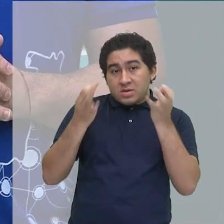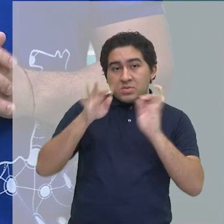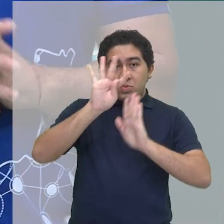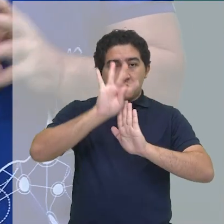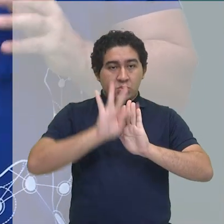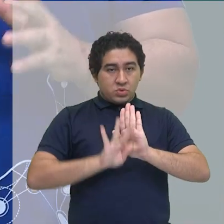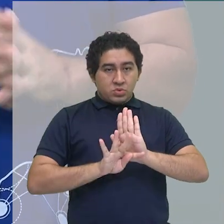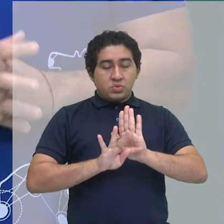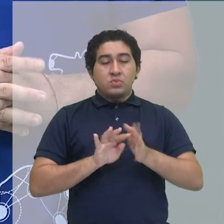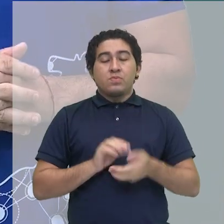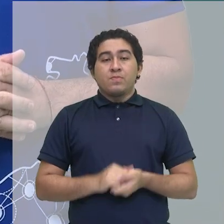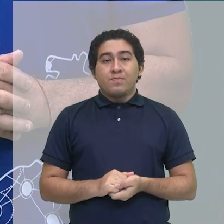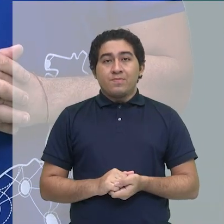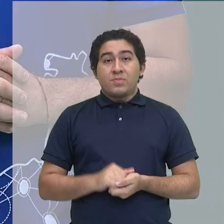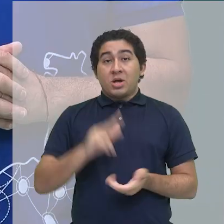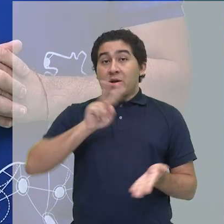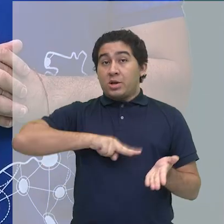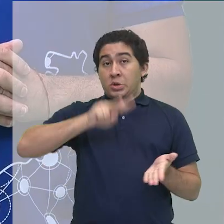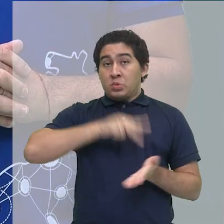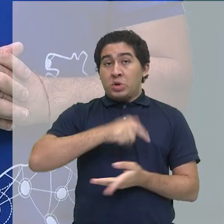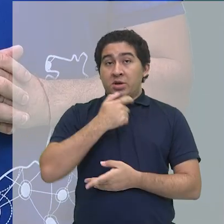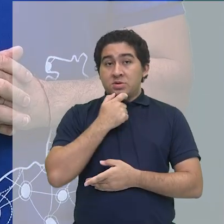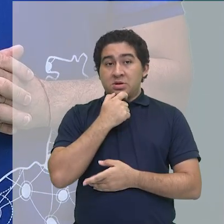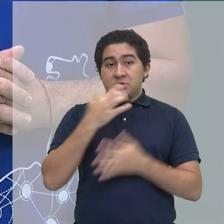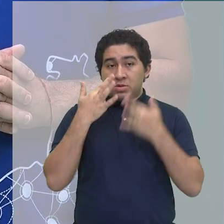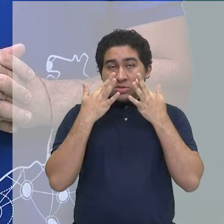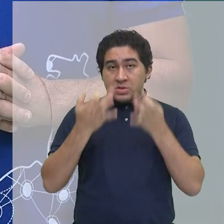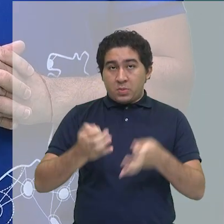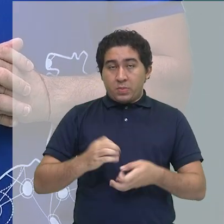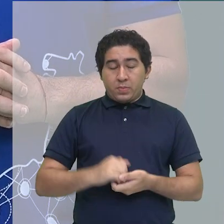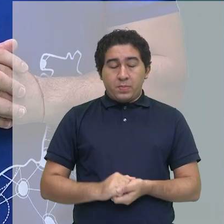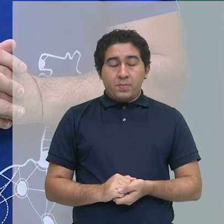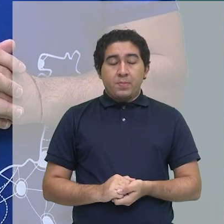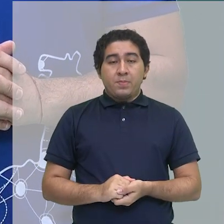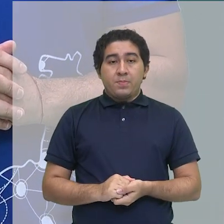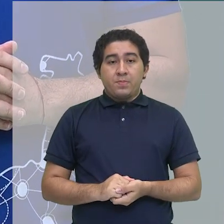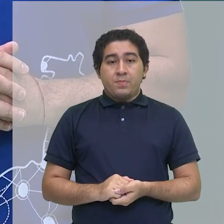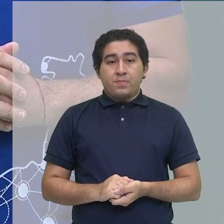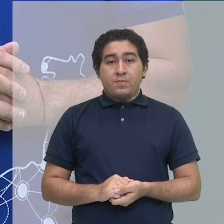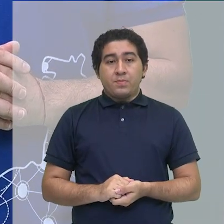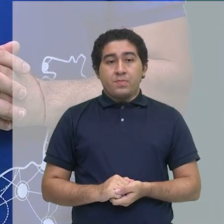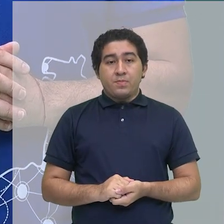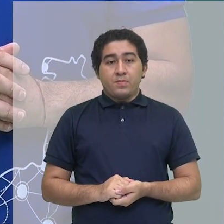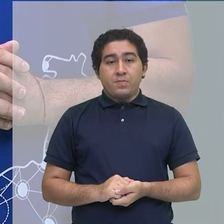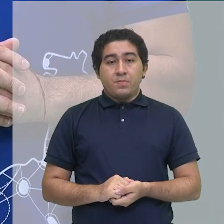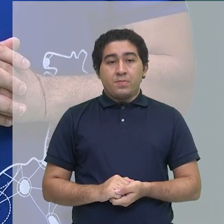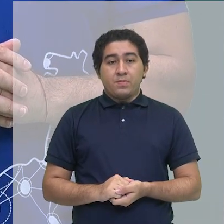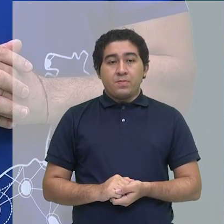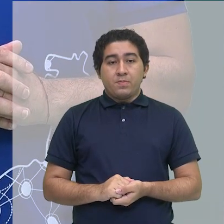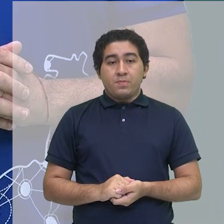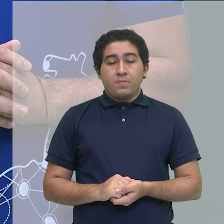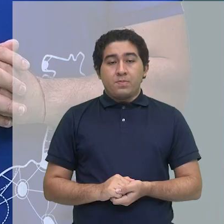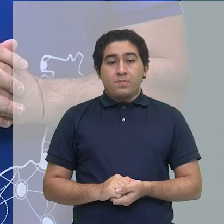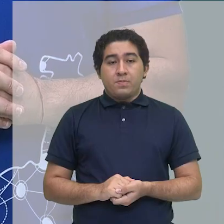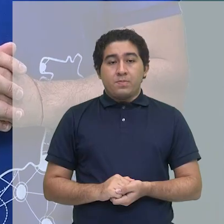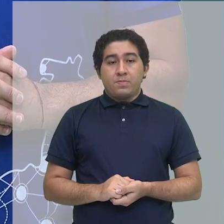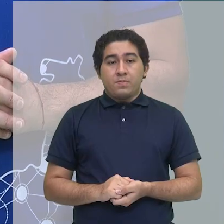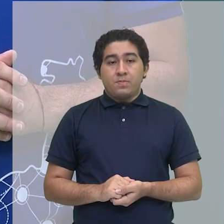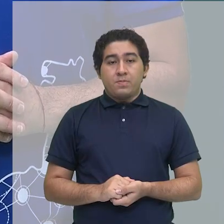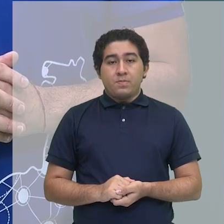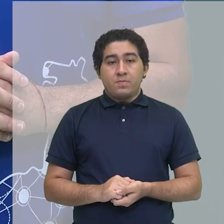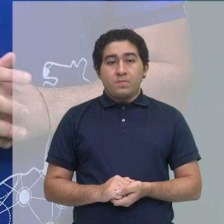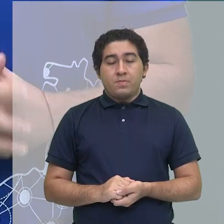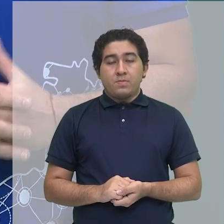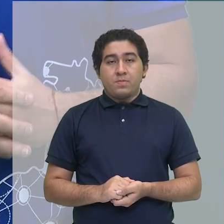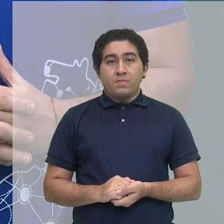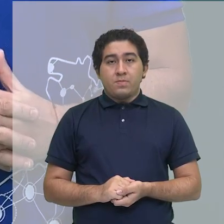texto. The festival, which today is one of the biggest regional parties in Brazil, officially